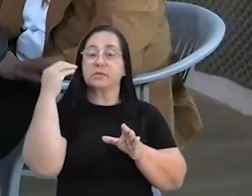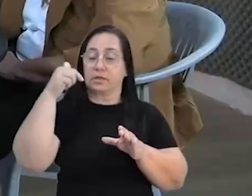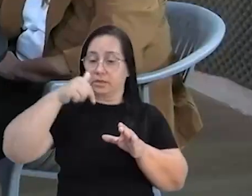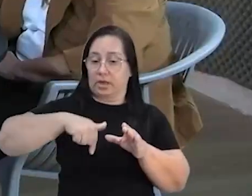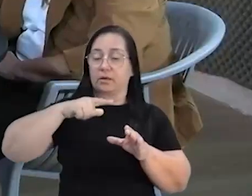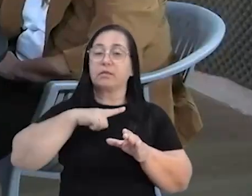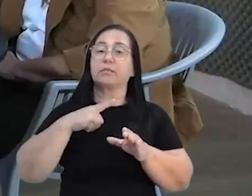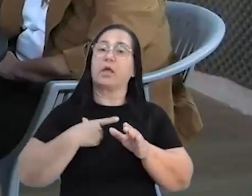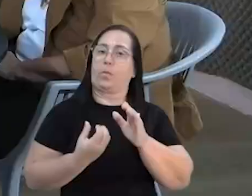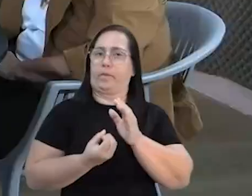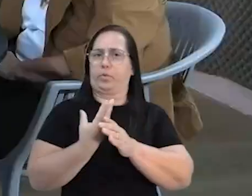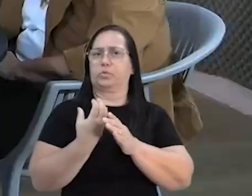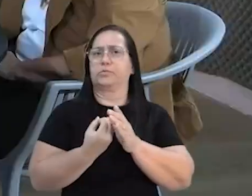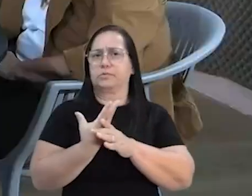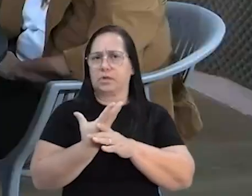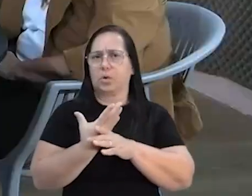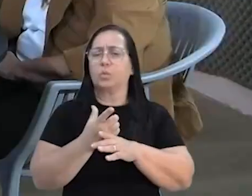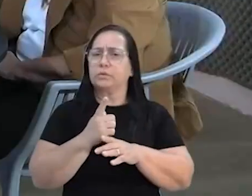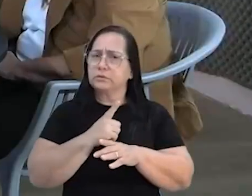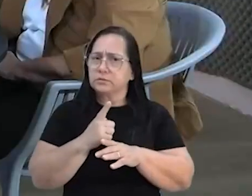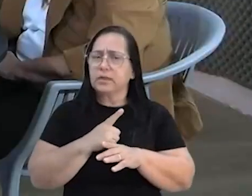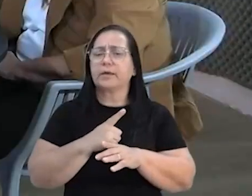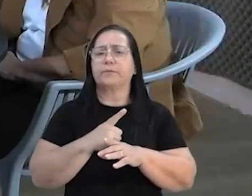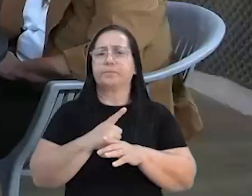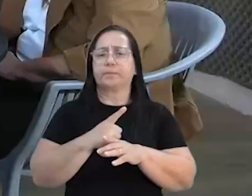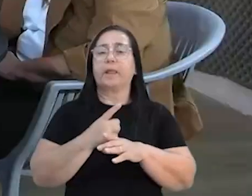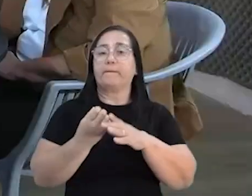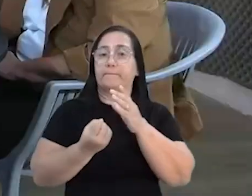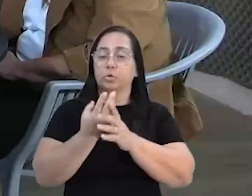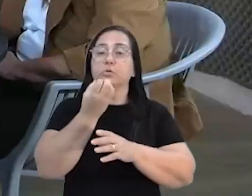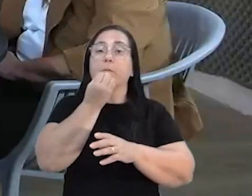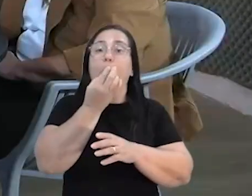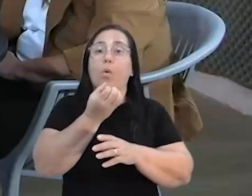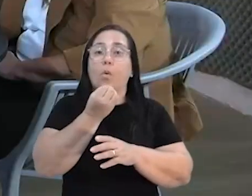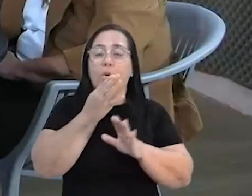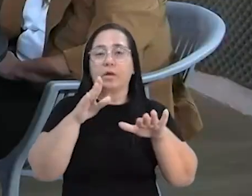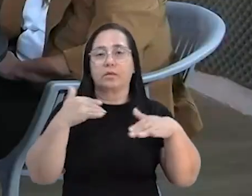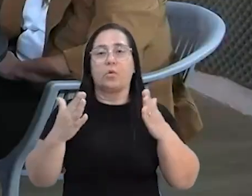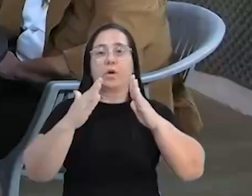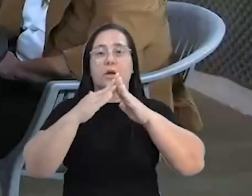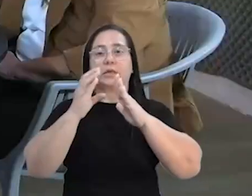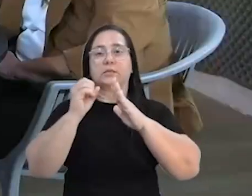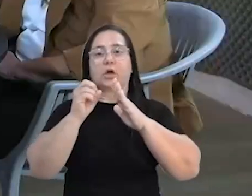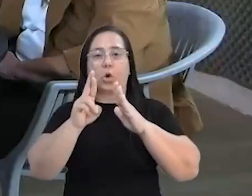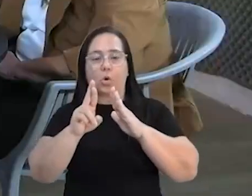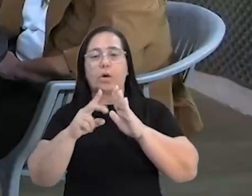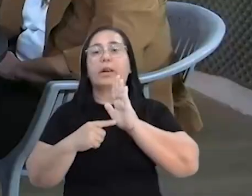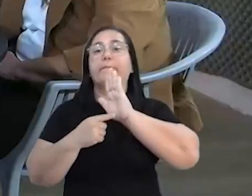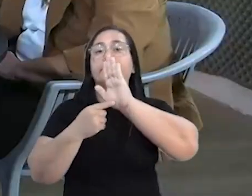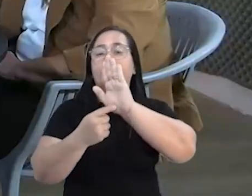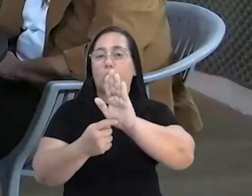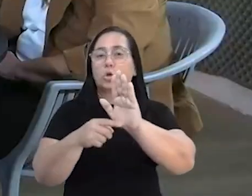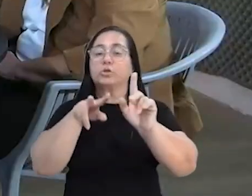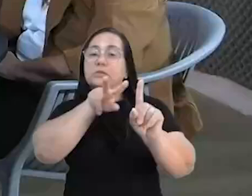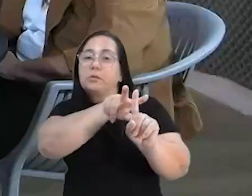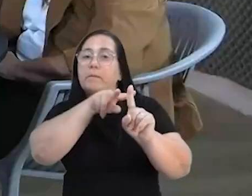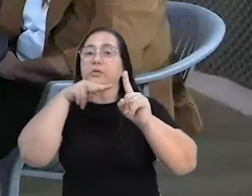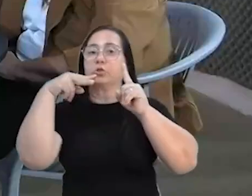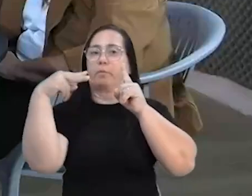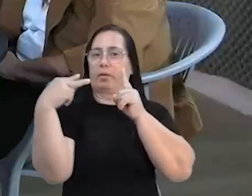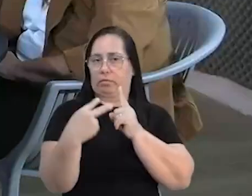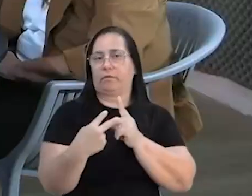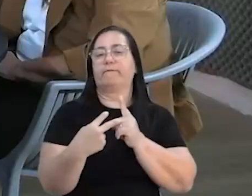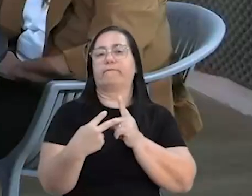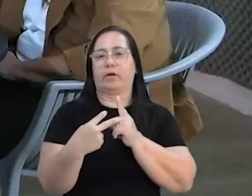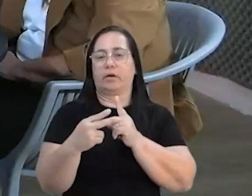uma produção, né? Sim. E tem uma produção muito boa, né? Então, a Casa Cor, ela traz um pouco dessa perspectiva, desse